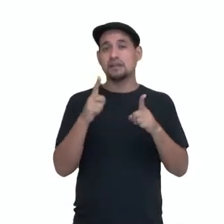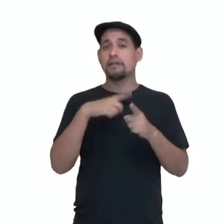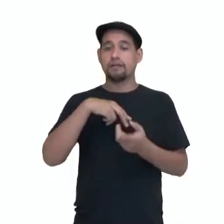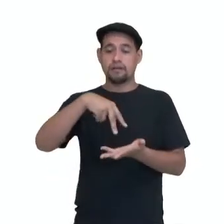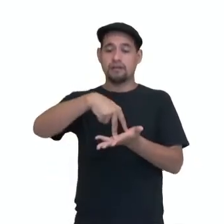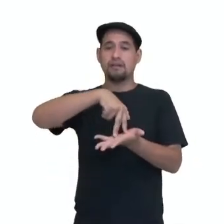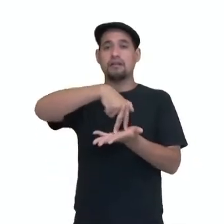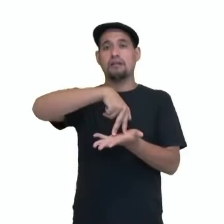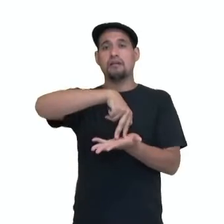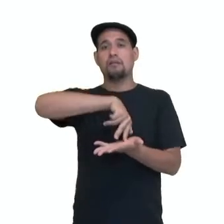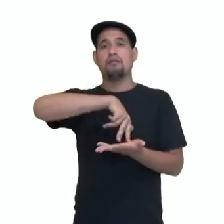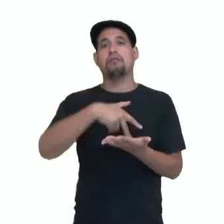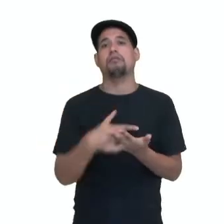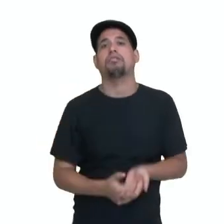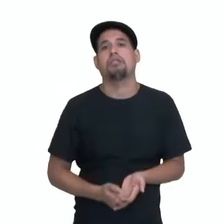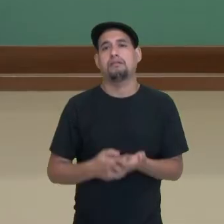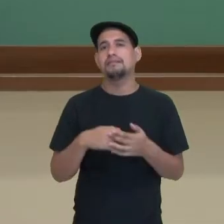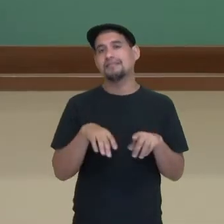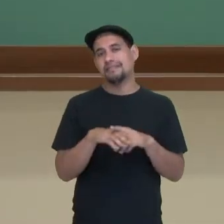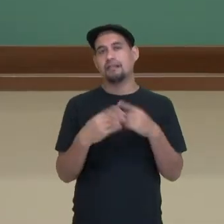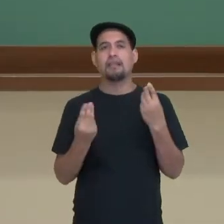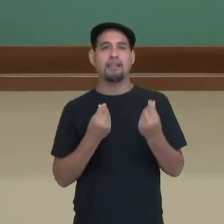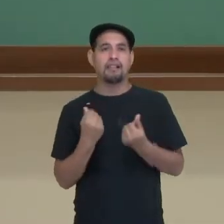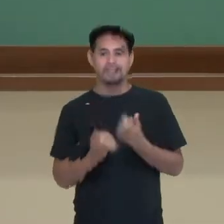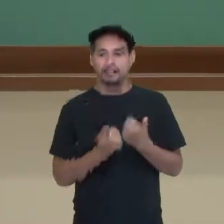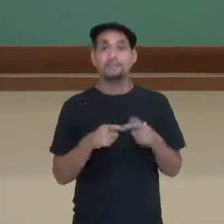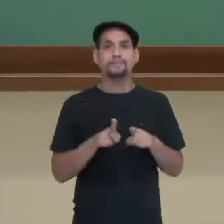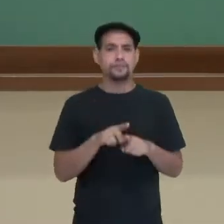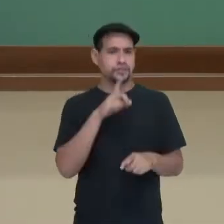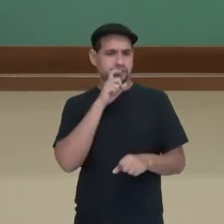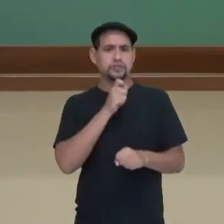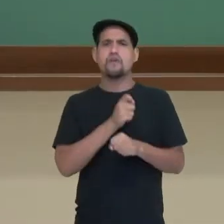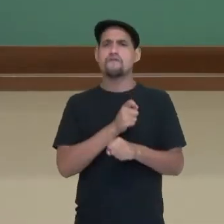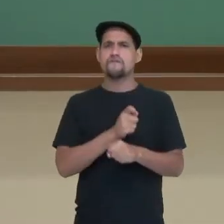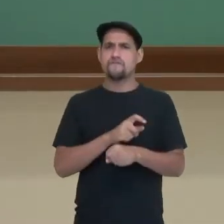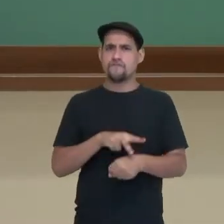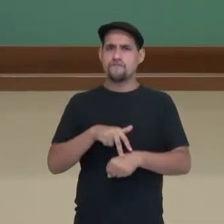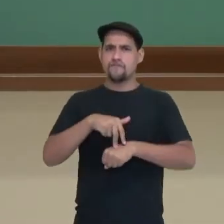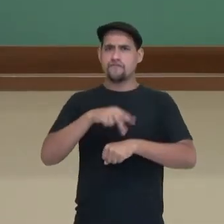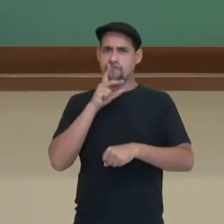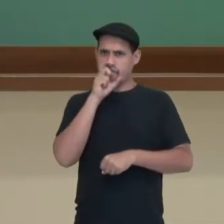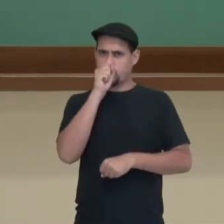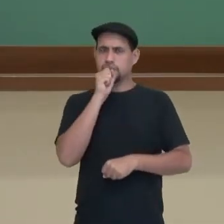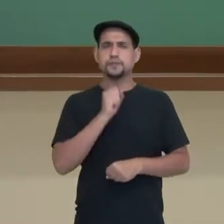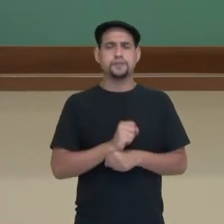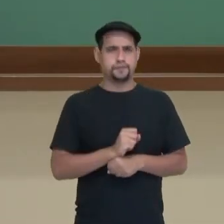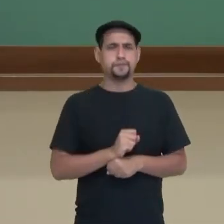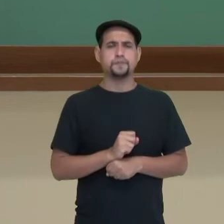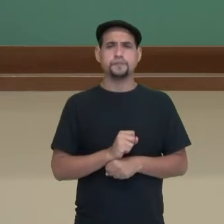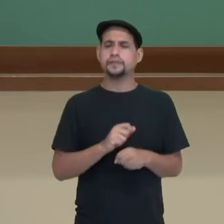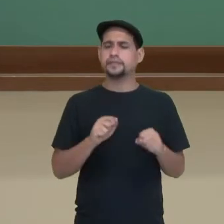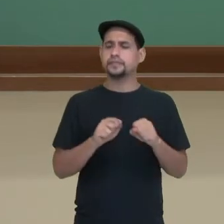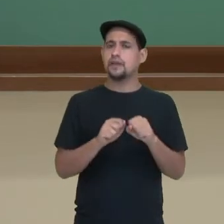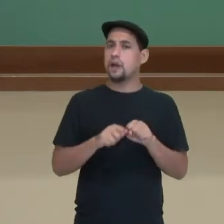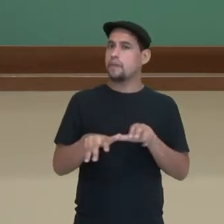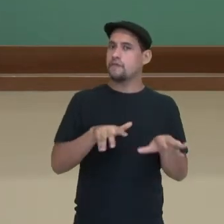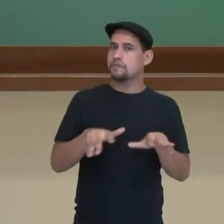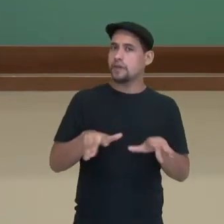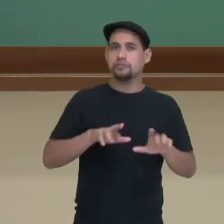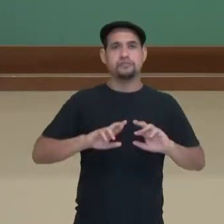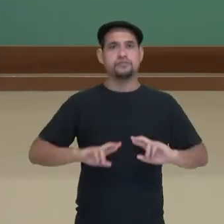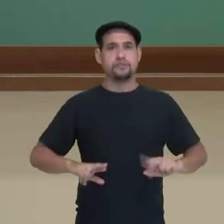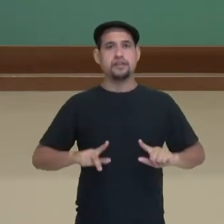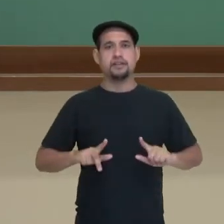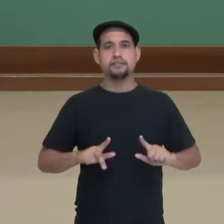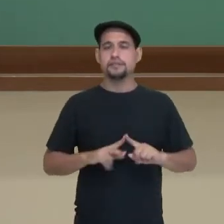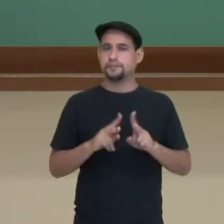ia cair que nem uma geleia. Então, ele sustenta os ossos, o corpo, né? Sustenta, realiza os movimentos. Eu